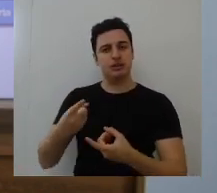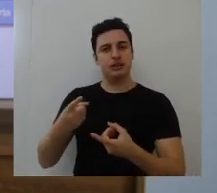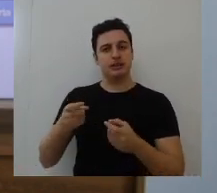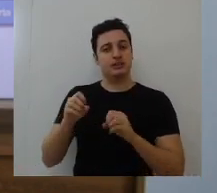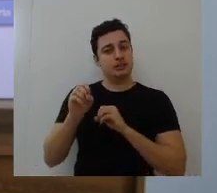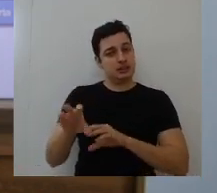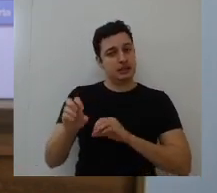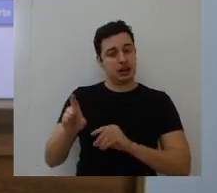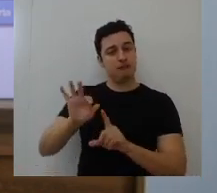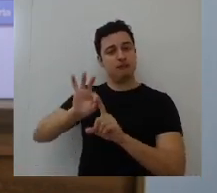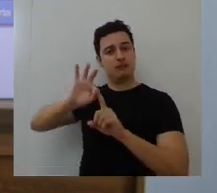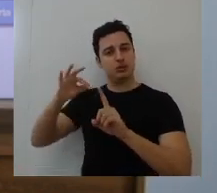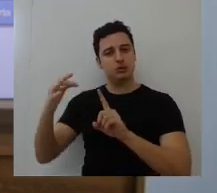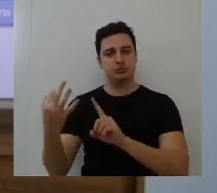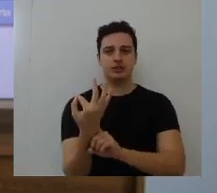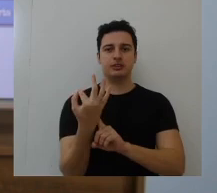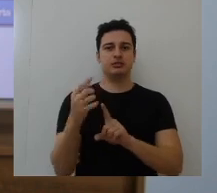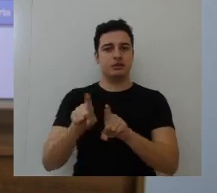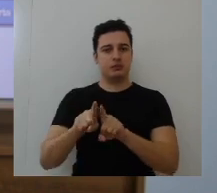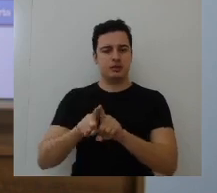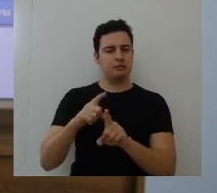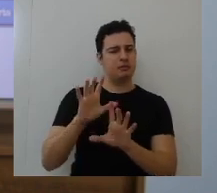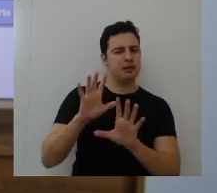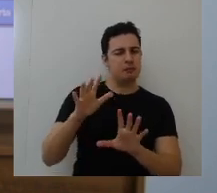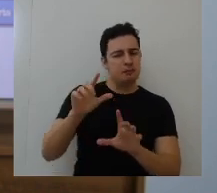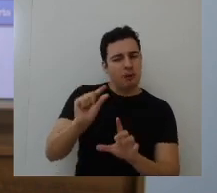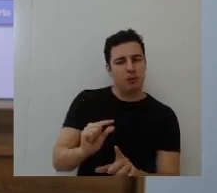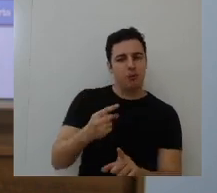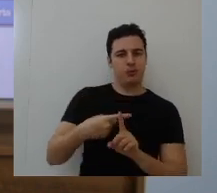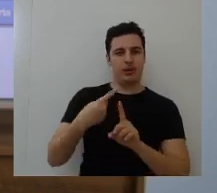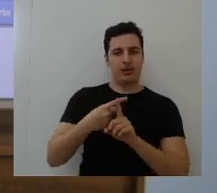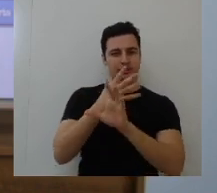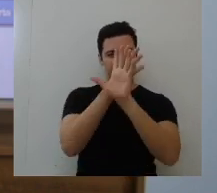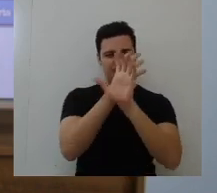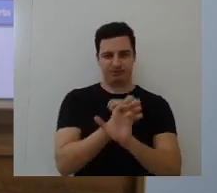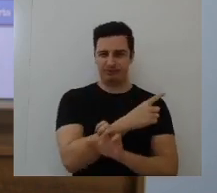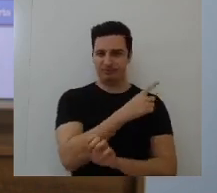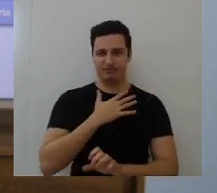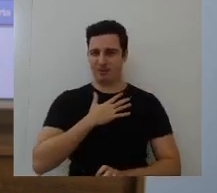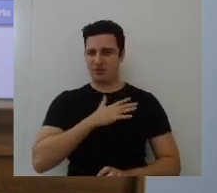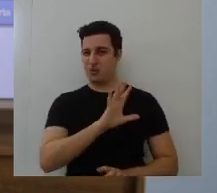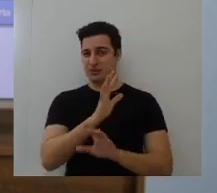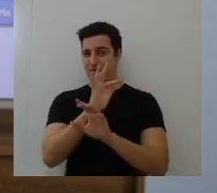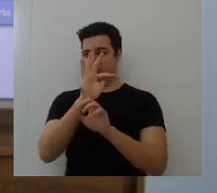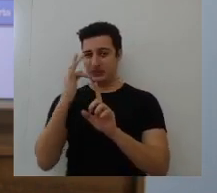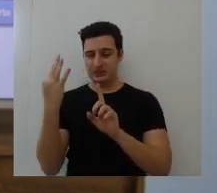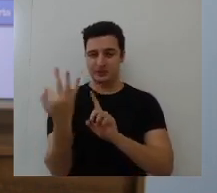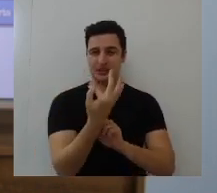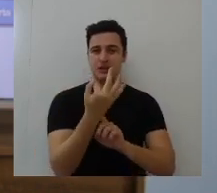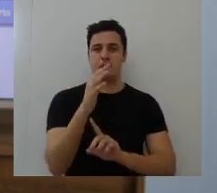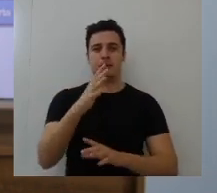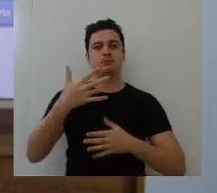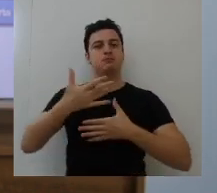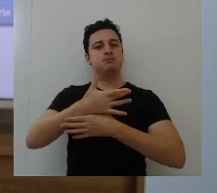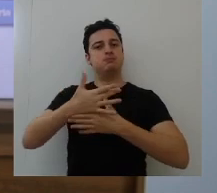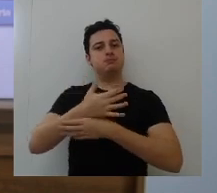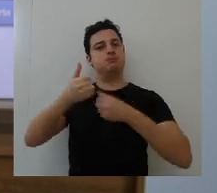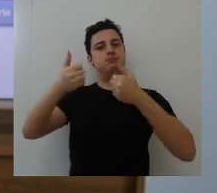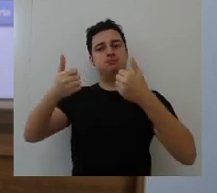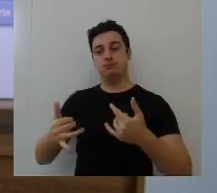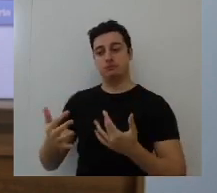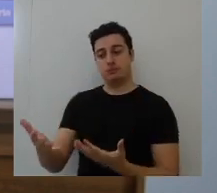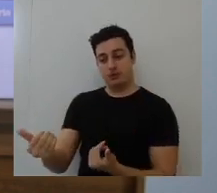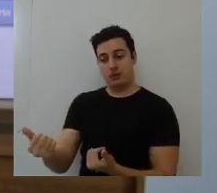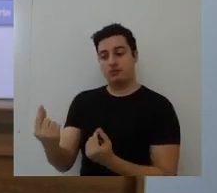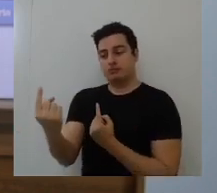filosofia, pouquíssimo, né? Porque os espartanos não gostavam muito de filosofia. Vai ensinar um pouco da história da cidade, só que eles vão nascer para